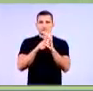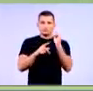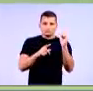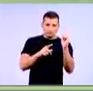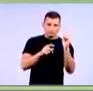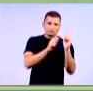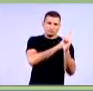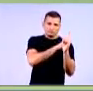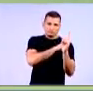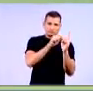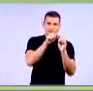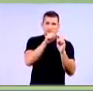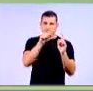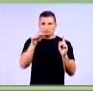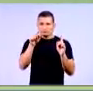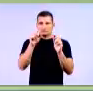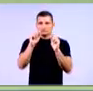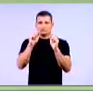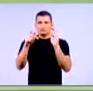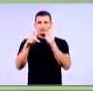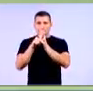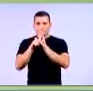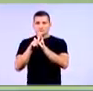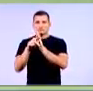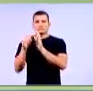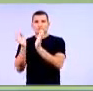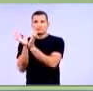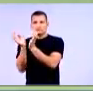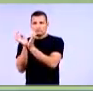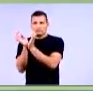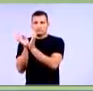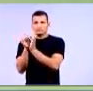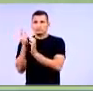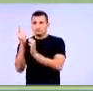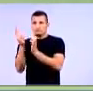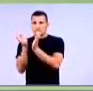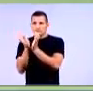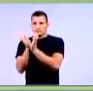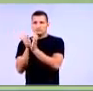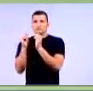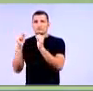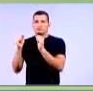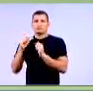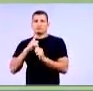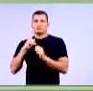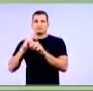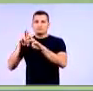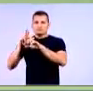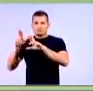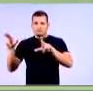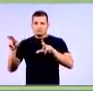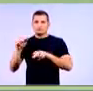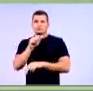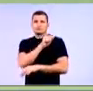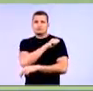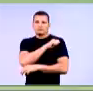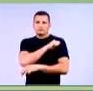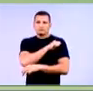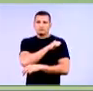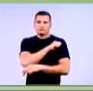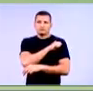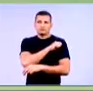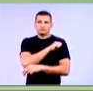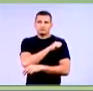a uma turma, ok? E uma turma vai ter vários alunos. Por isso que tem esse tópico desse slide, é justamente para dizer que